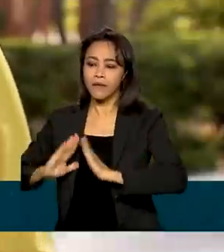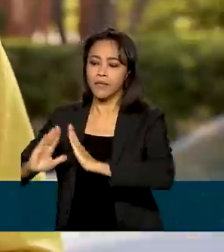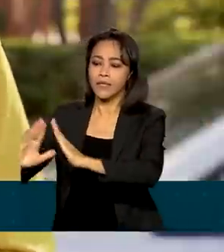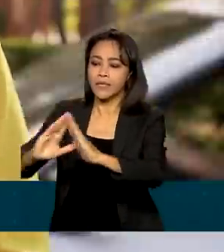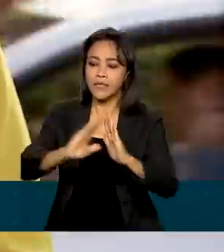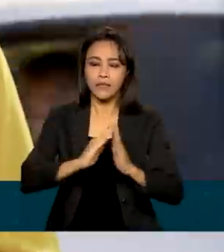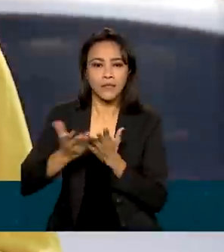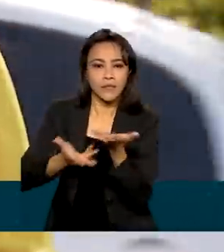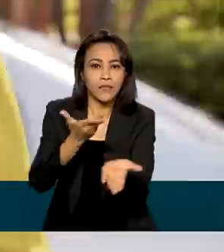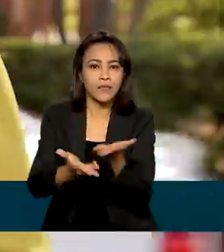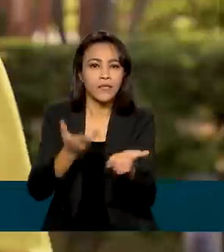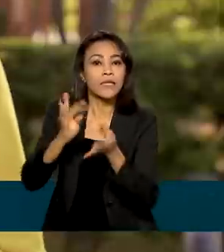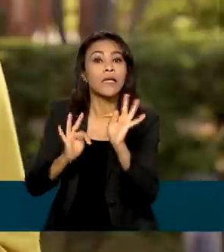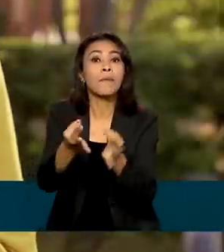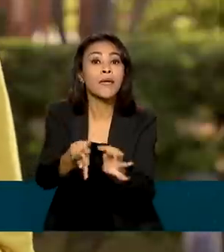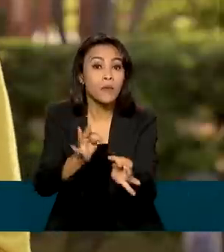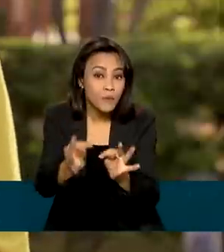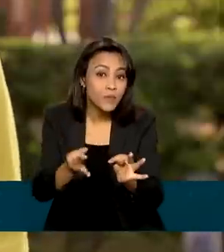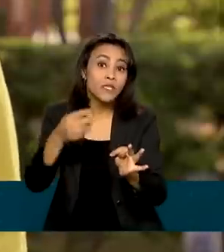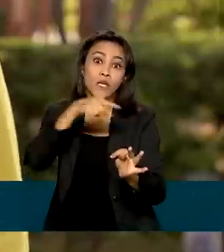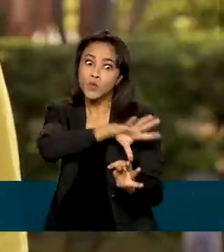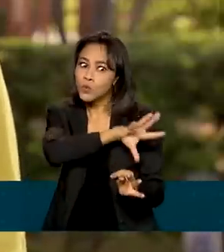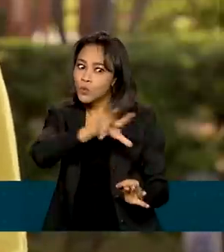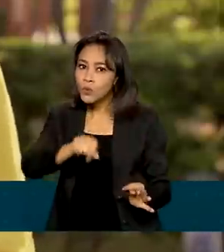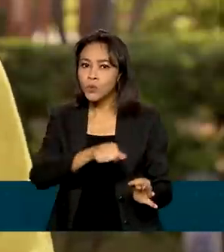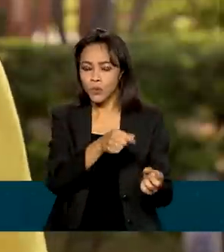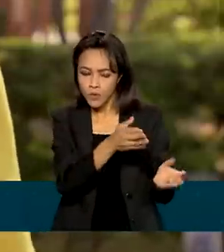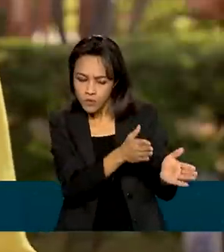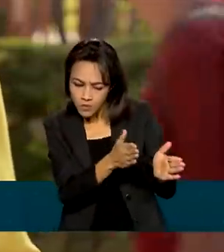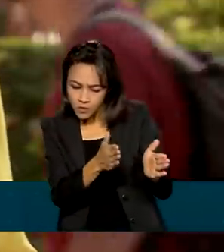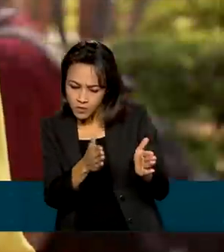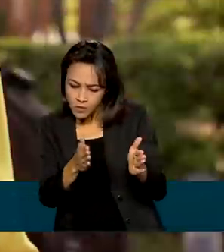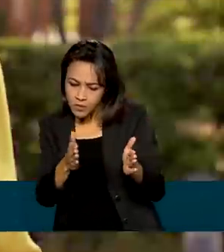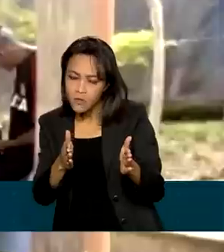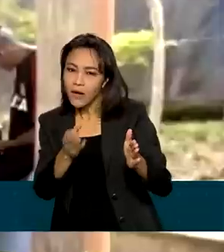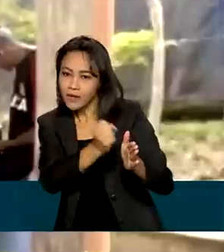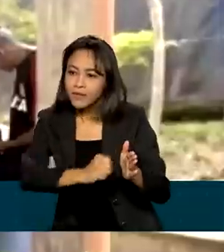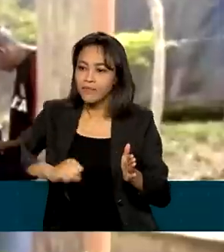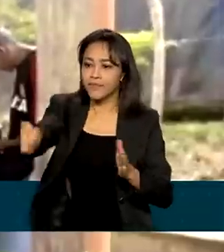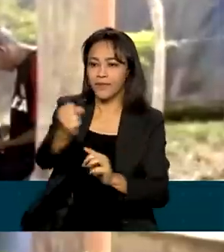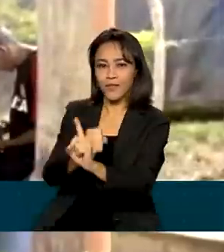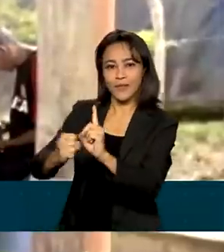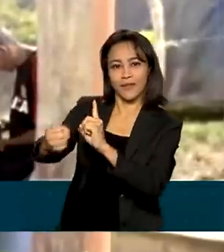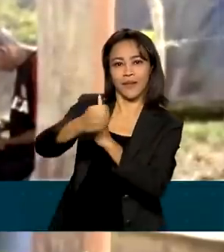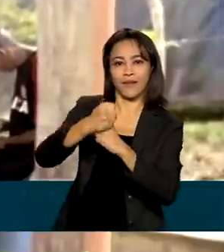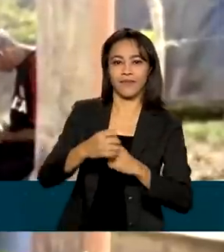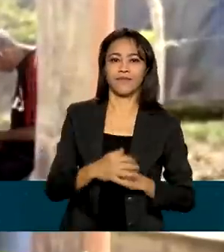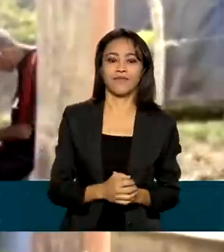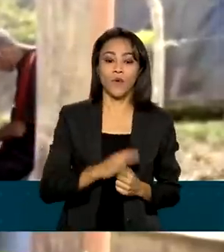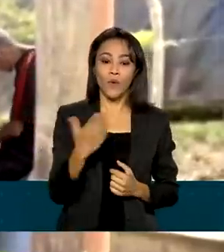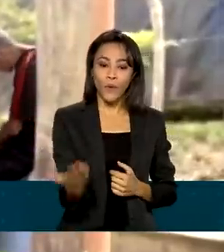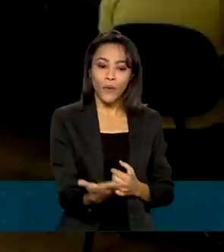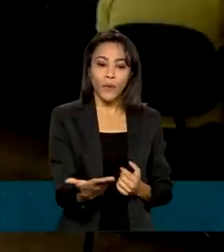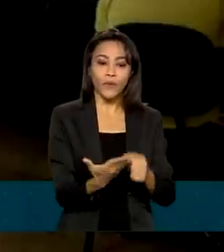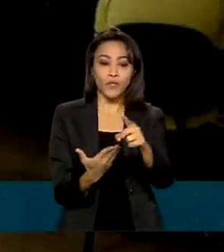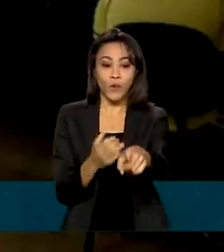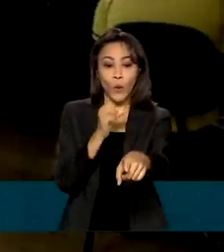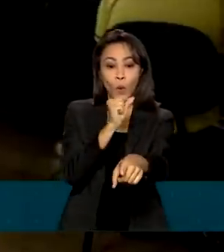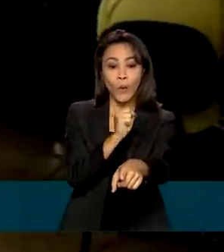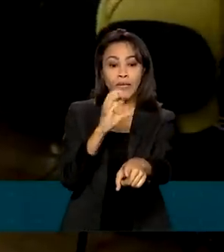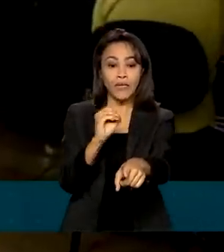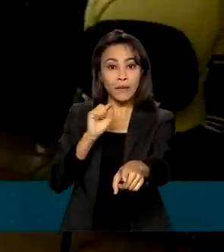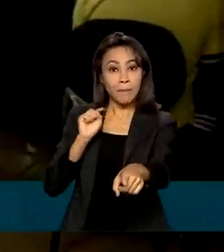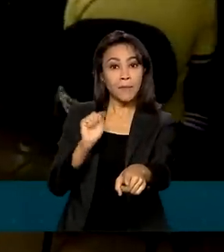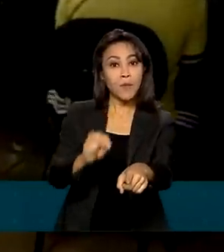terapêuticas tudo é até a sua reintegração na sociedade hoje são pelo menos 80 mil